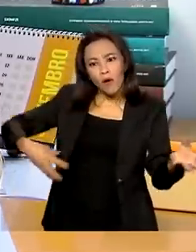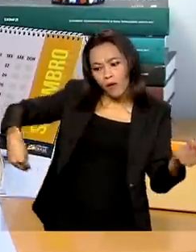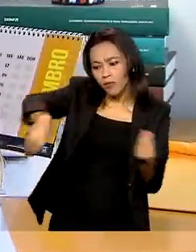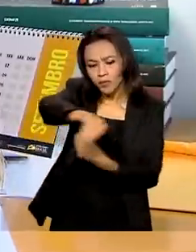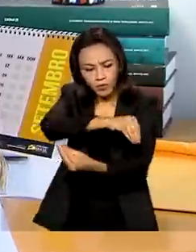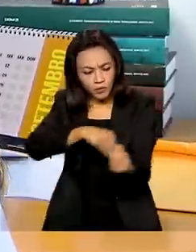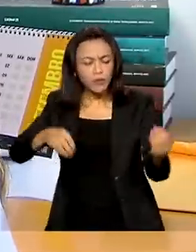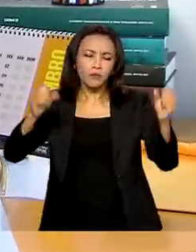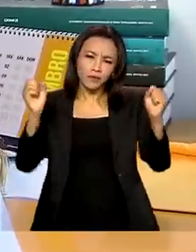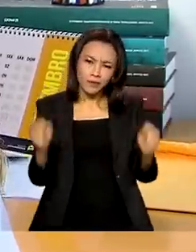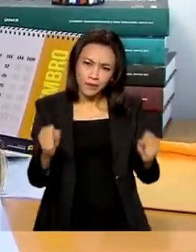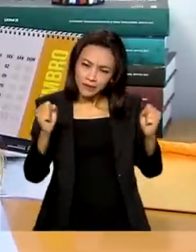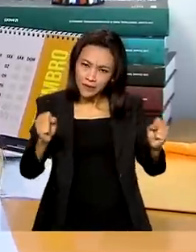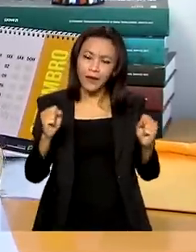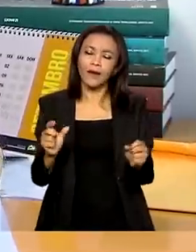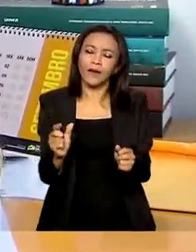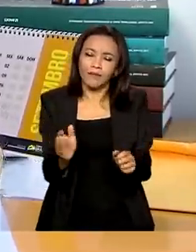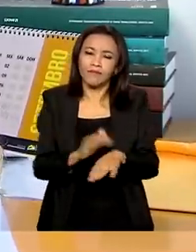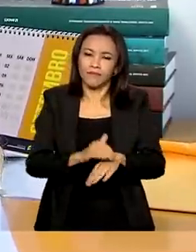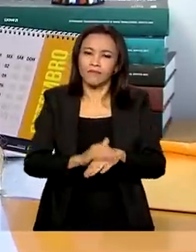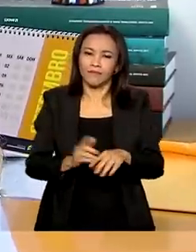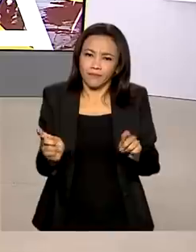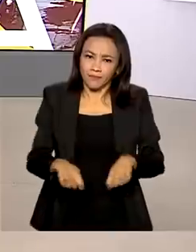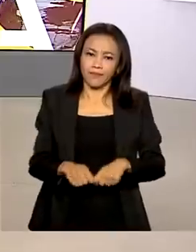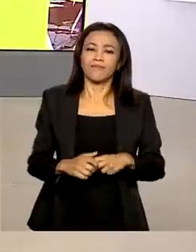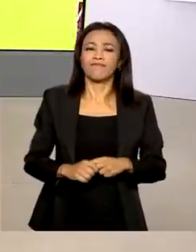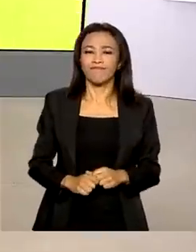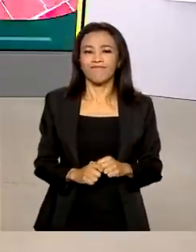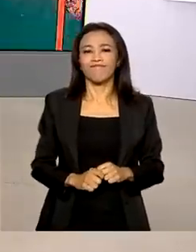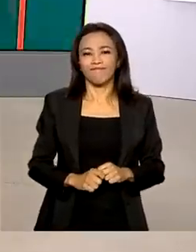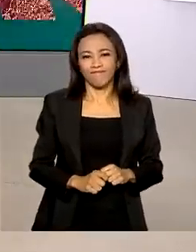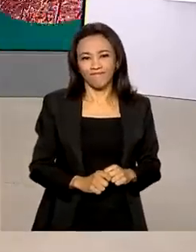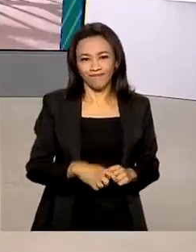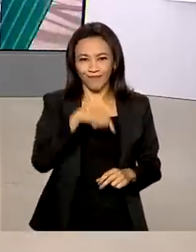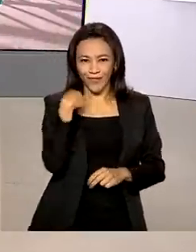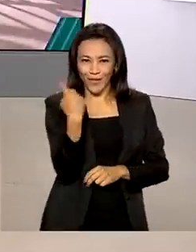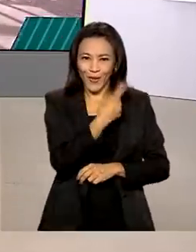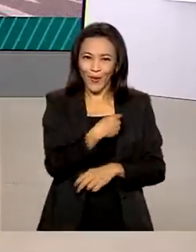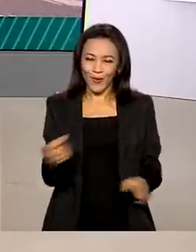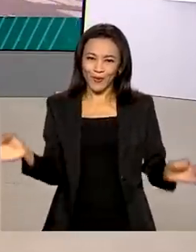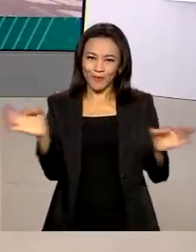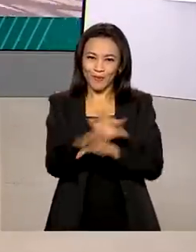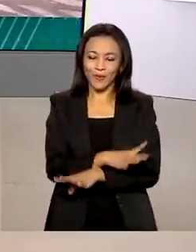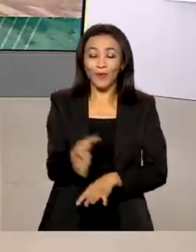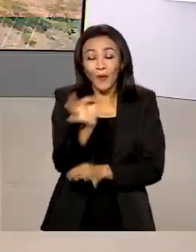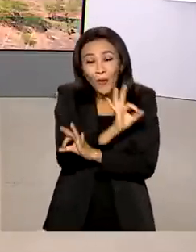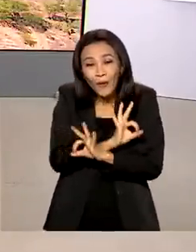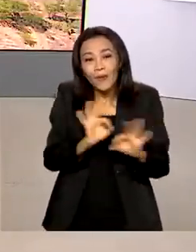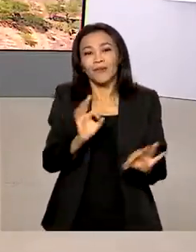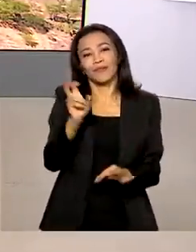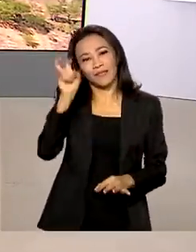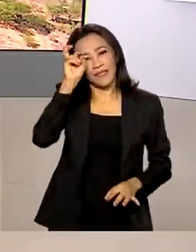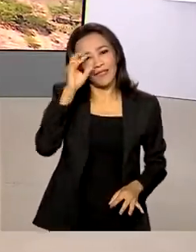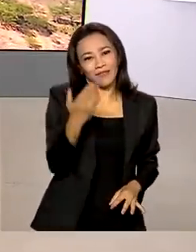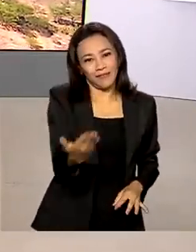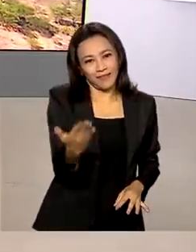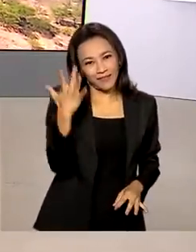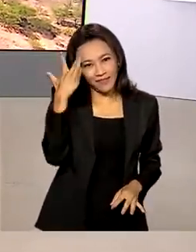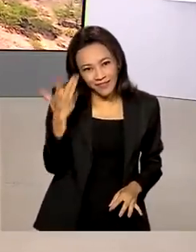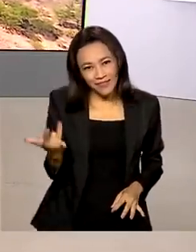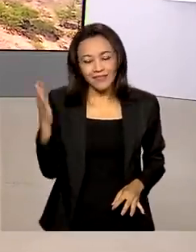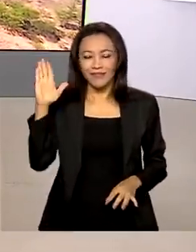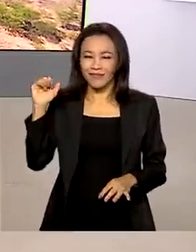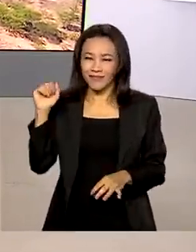tecnológica para esse setor também a gente fica por aqui uma ótima quinta-feira para você e até amanhã